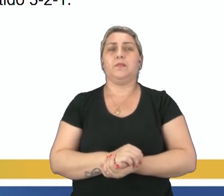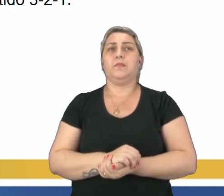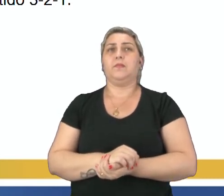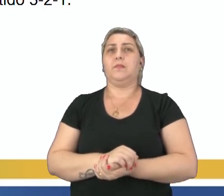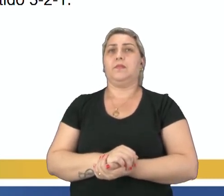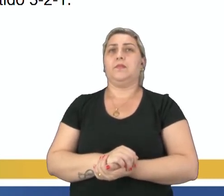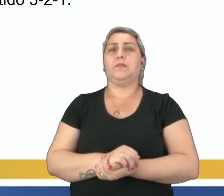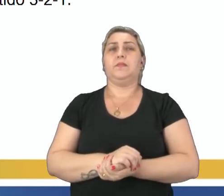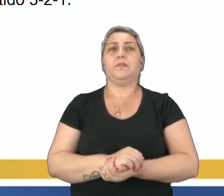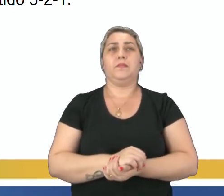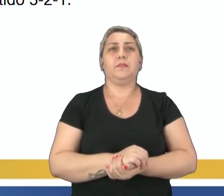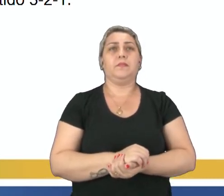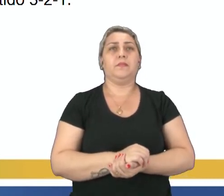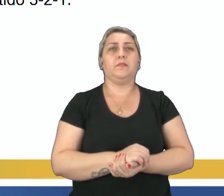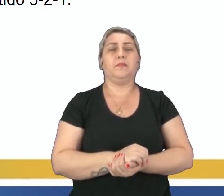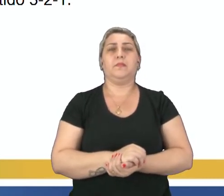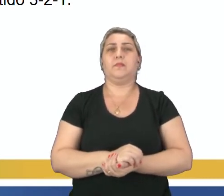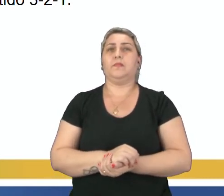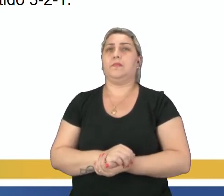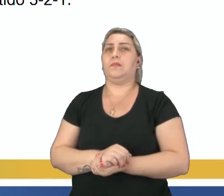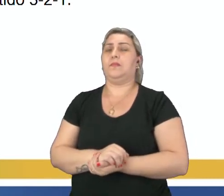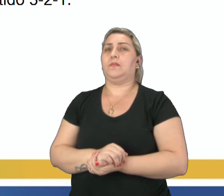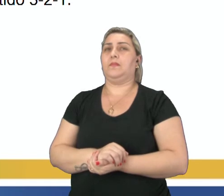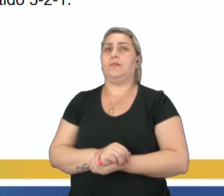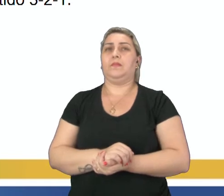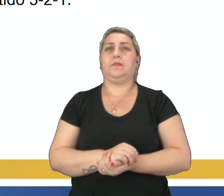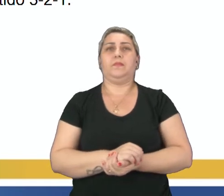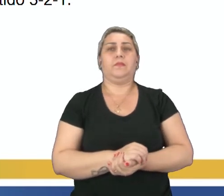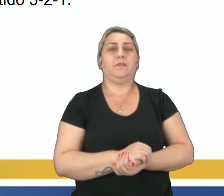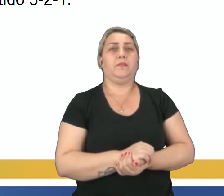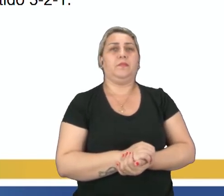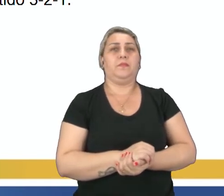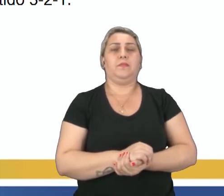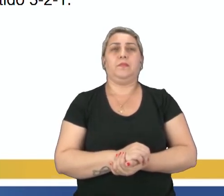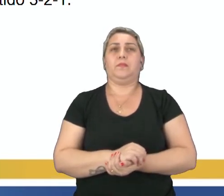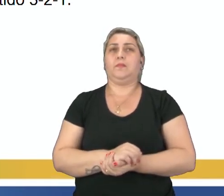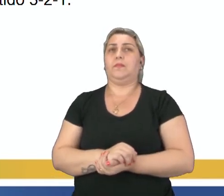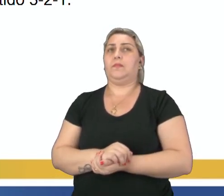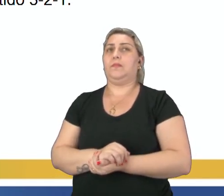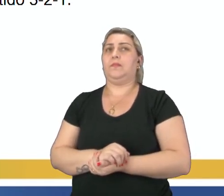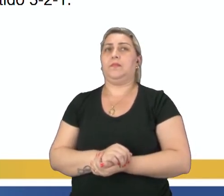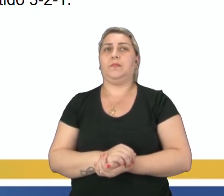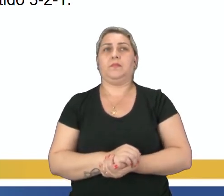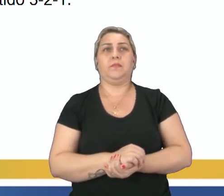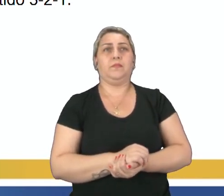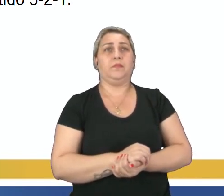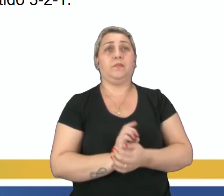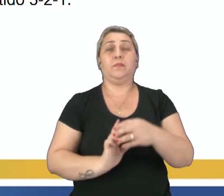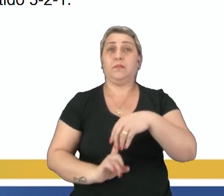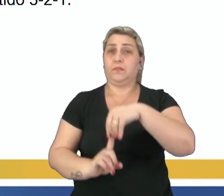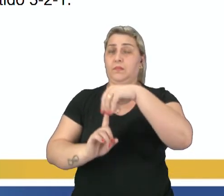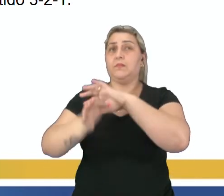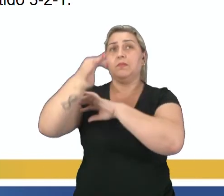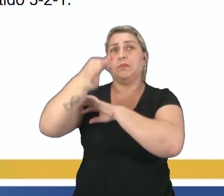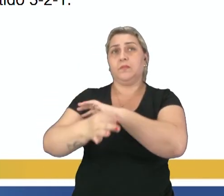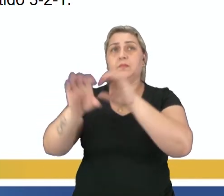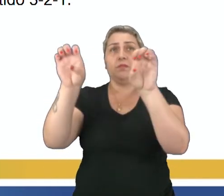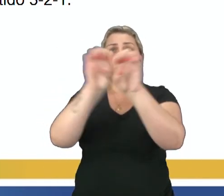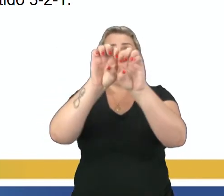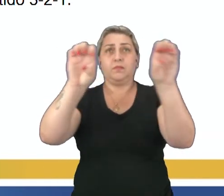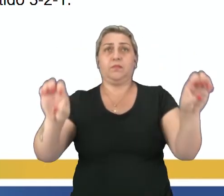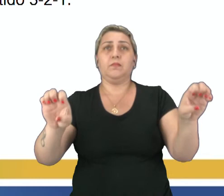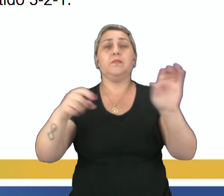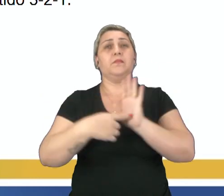que recebemos diariamente do ambiente a todo momento, que haja aí o transporte de informações, né, para que possamos ter uma determinada